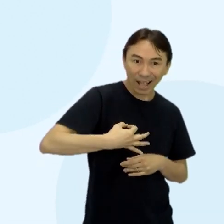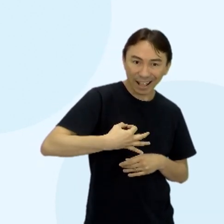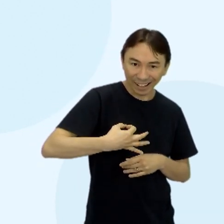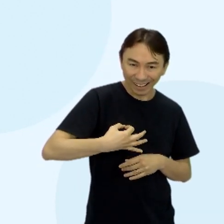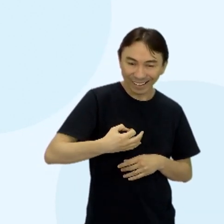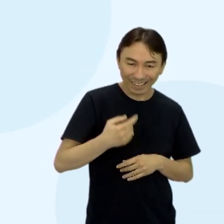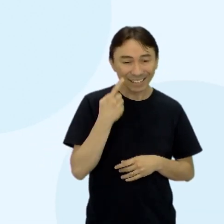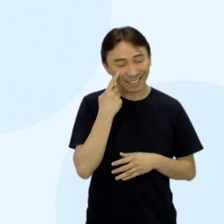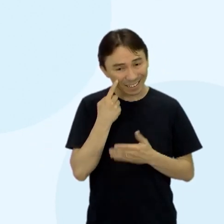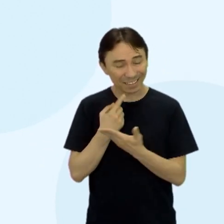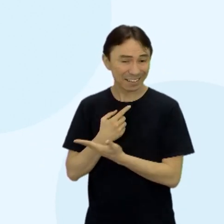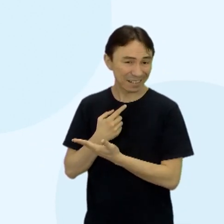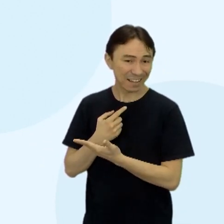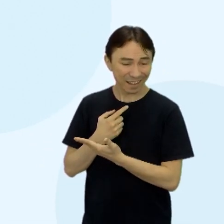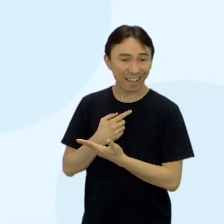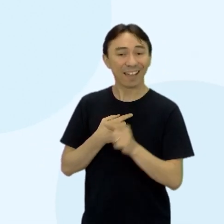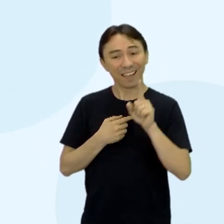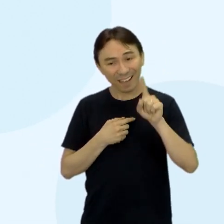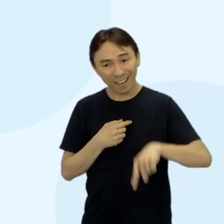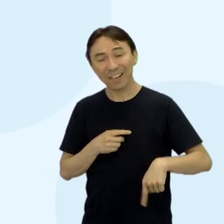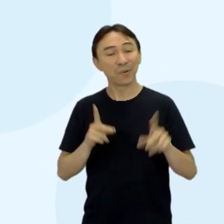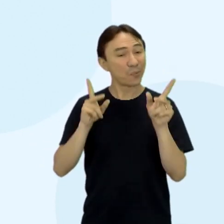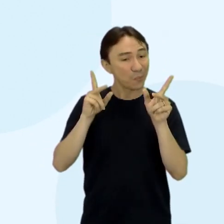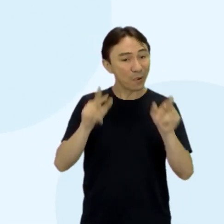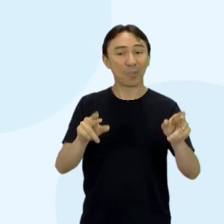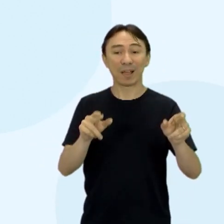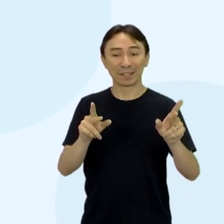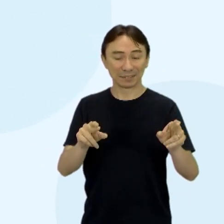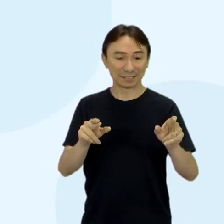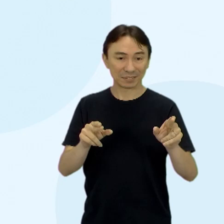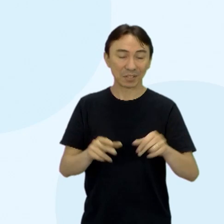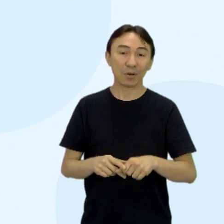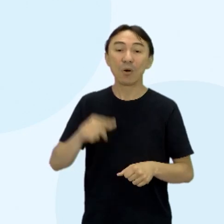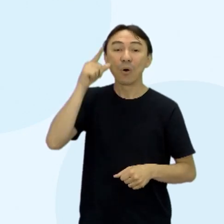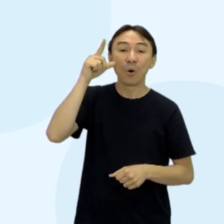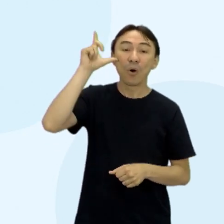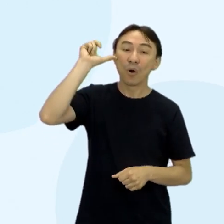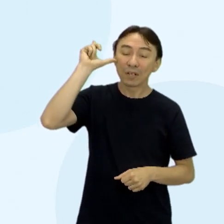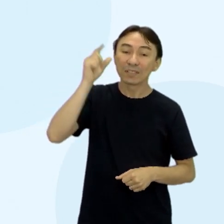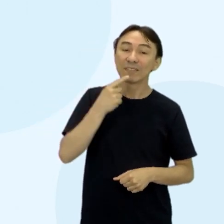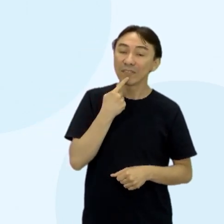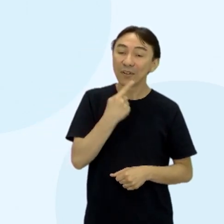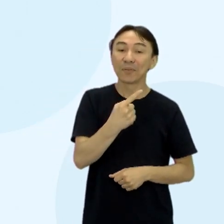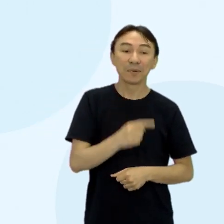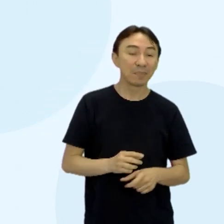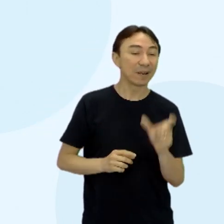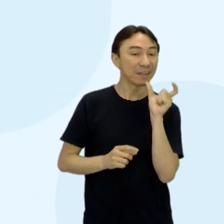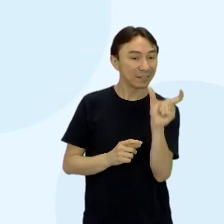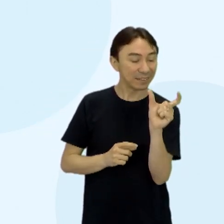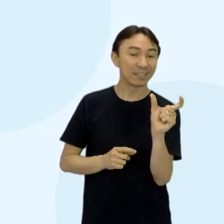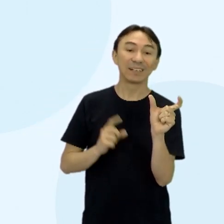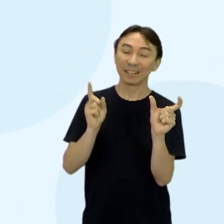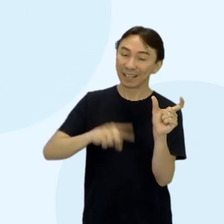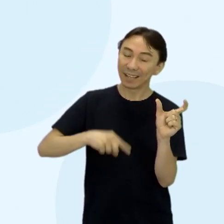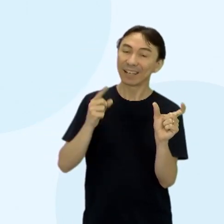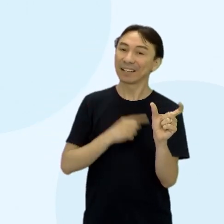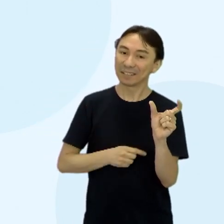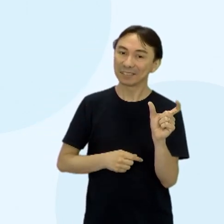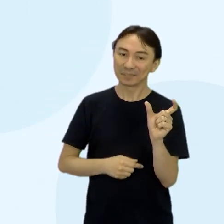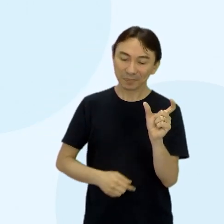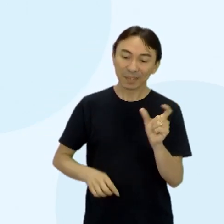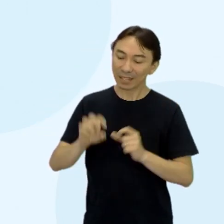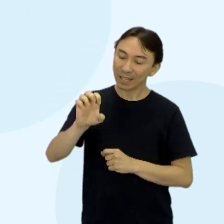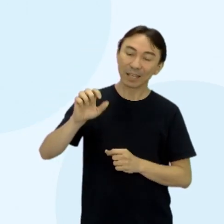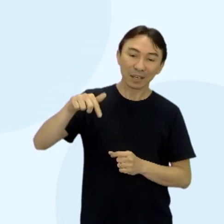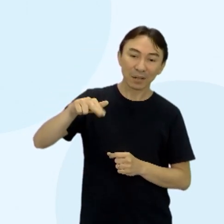E isso é uma igualdade, né? É o que você falou, né? Você falou ontem a palavra, né? Pampanana, equação. Equação, né? E